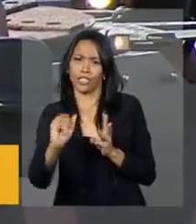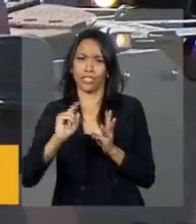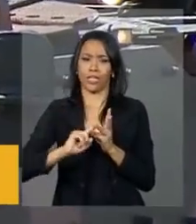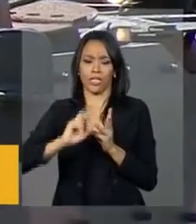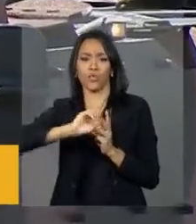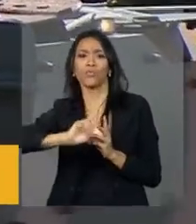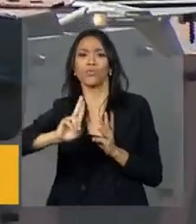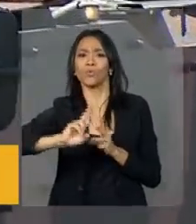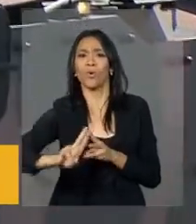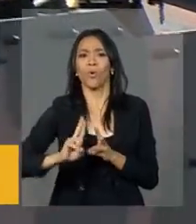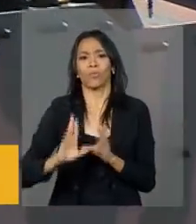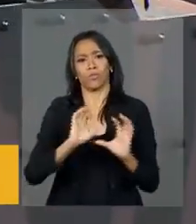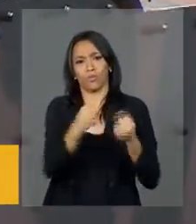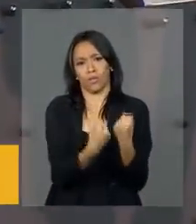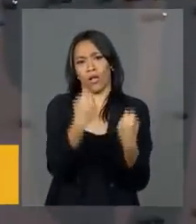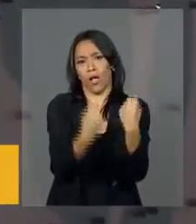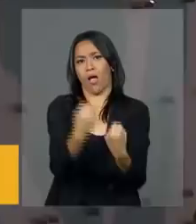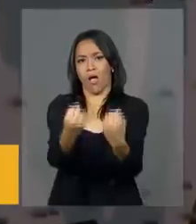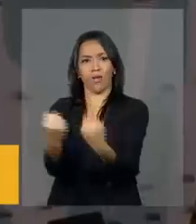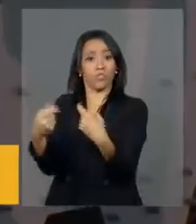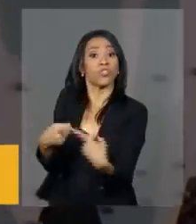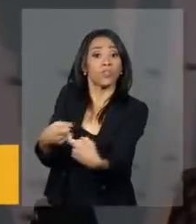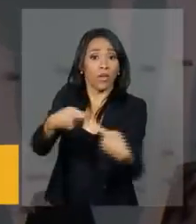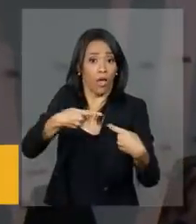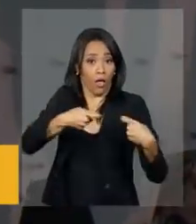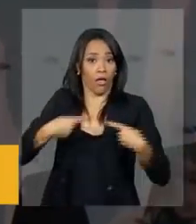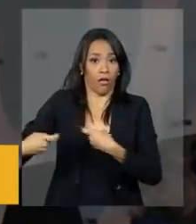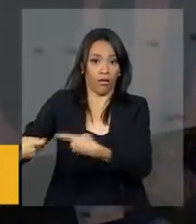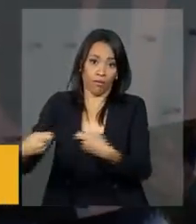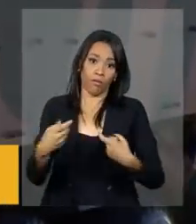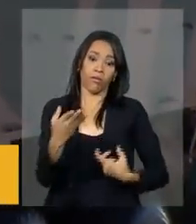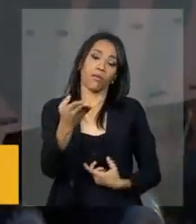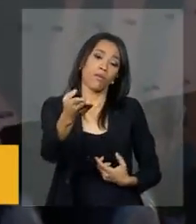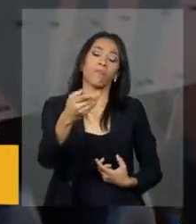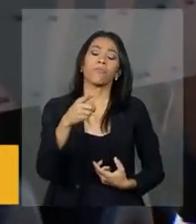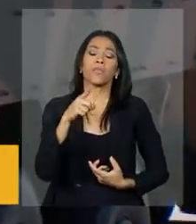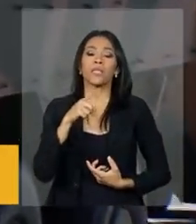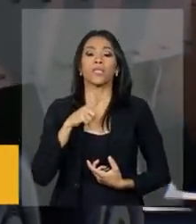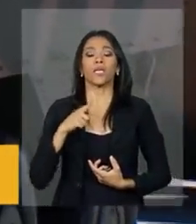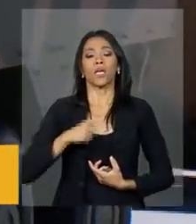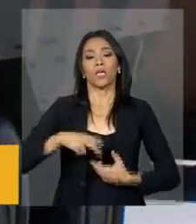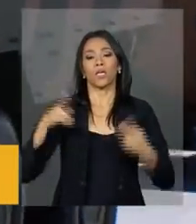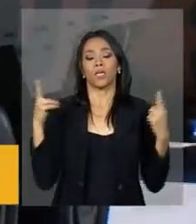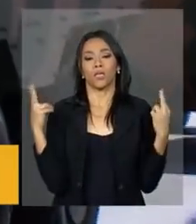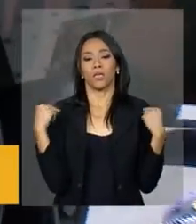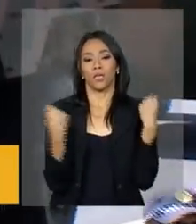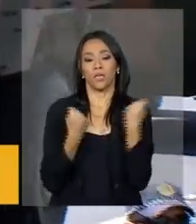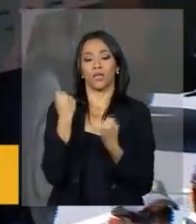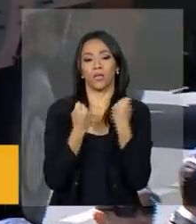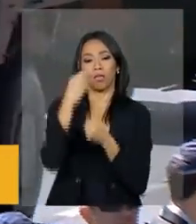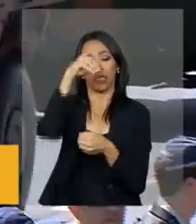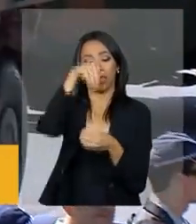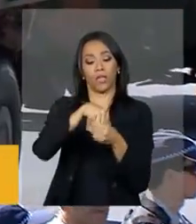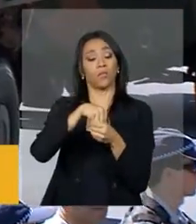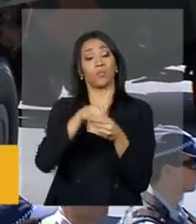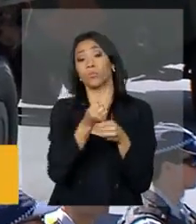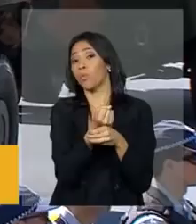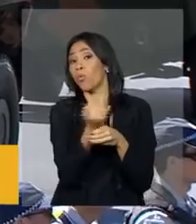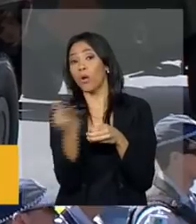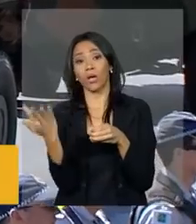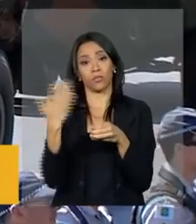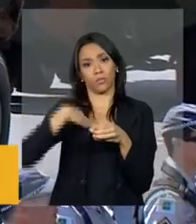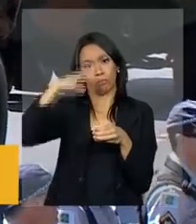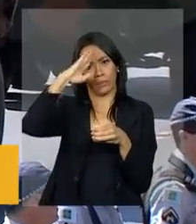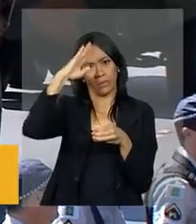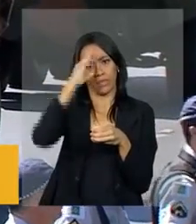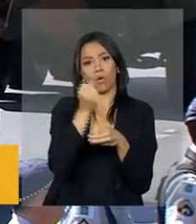viaturas militares. São carros que conduzem com o motorista 11 militares, né, um grupo de combate, o